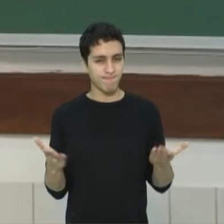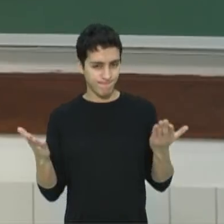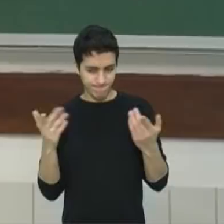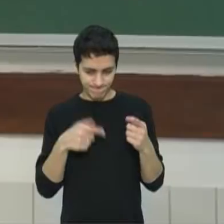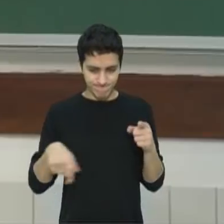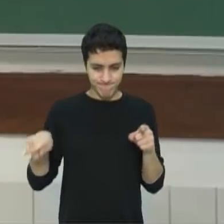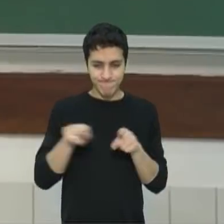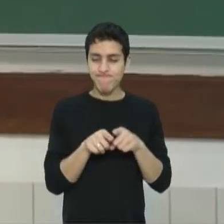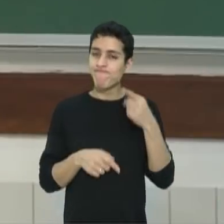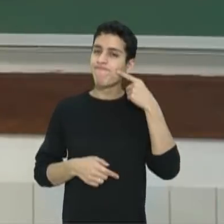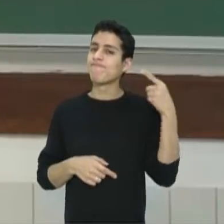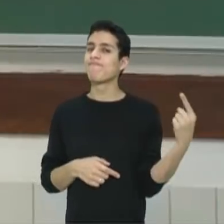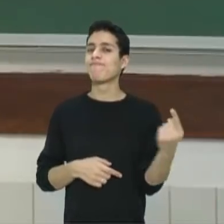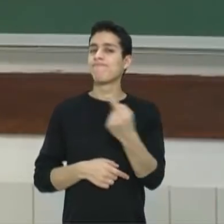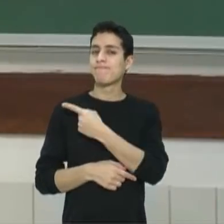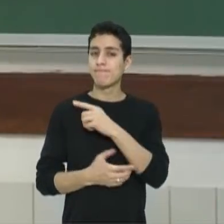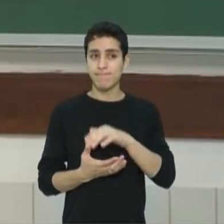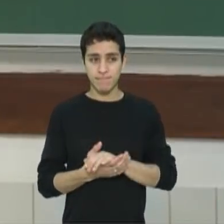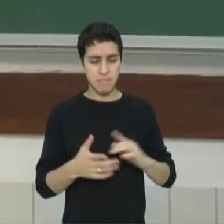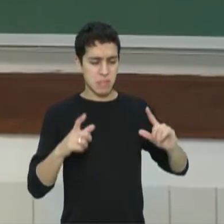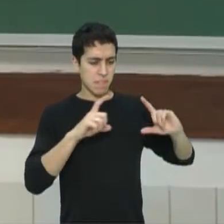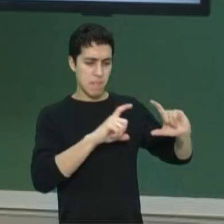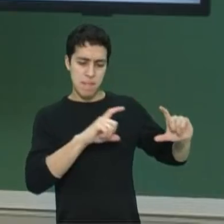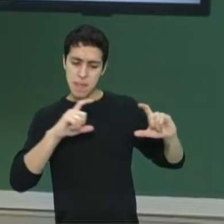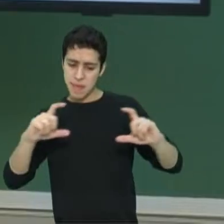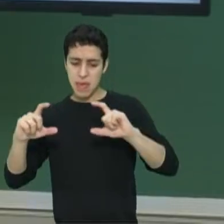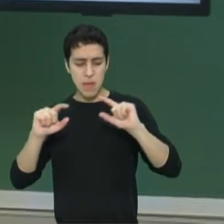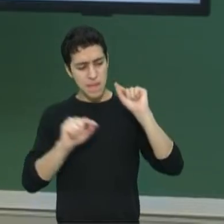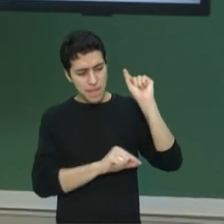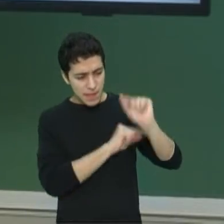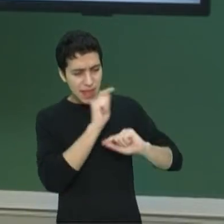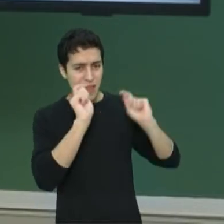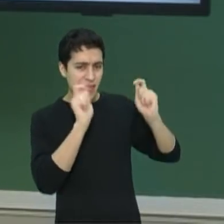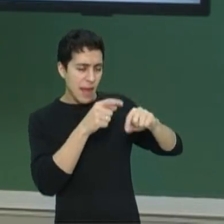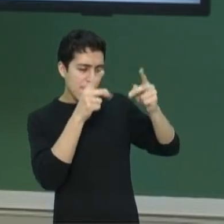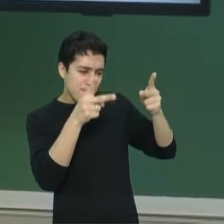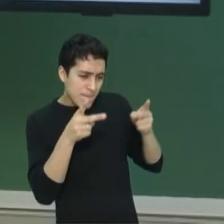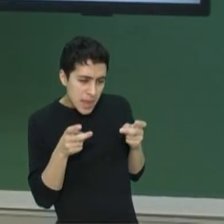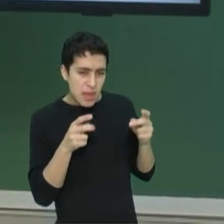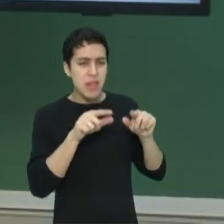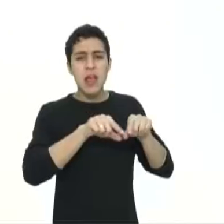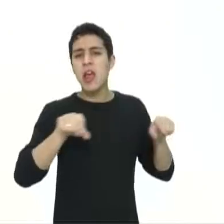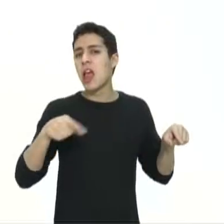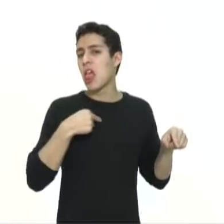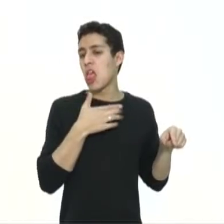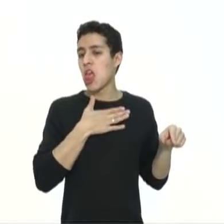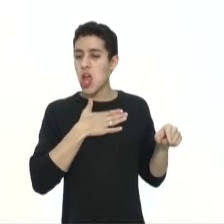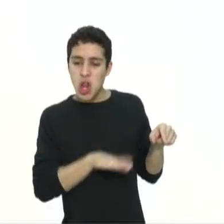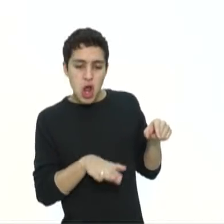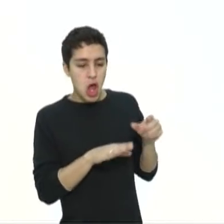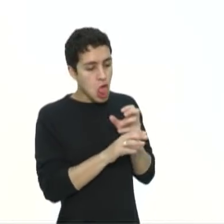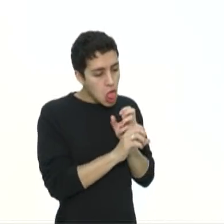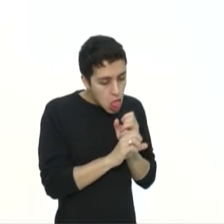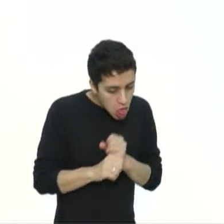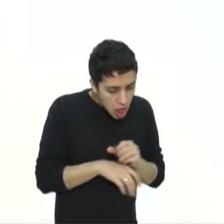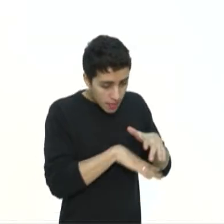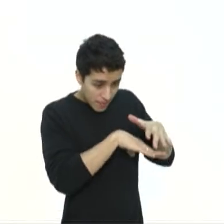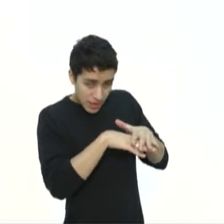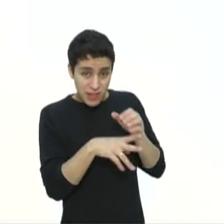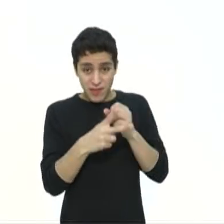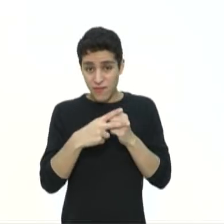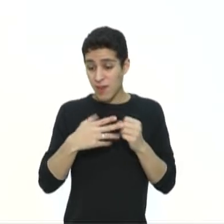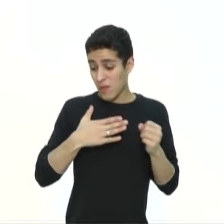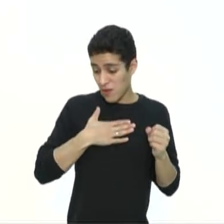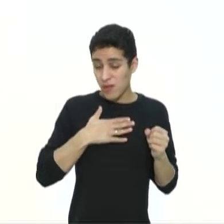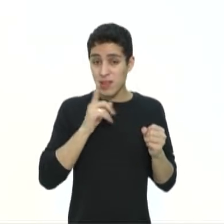Retornando então, pessoal, observem que nessa tirinha nós podemos observar a oração "eu não gosto de contas de matemática". O verbo